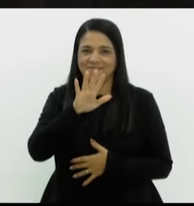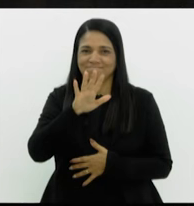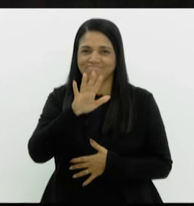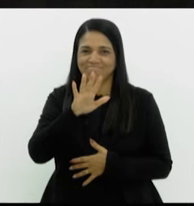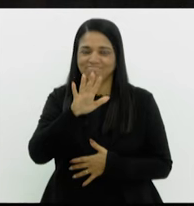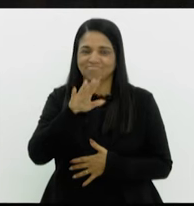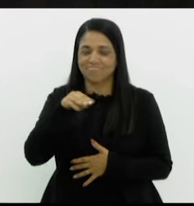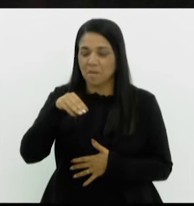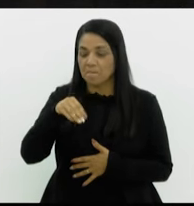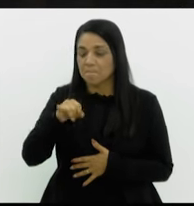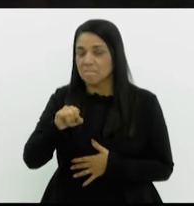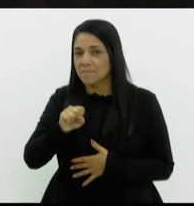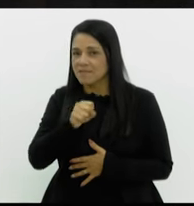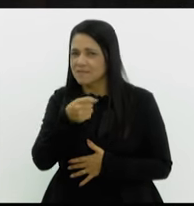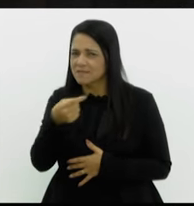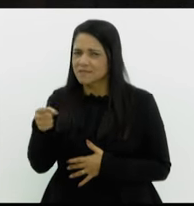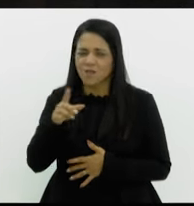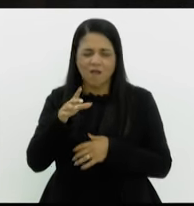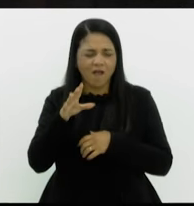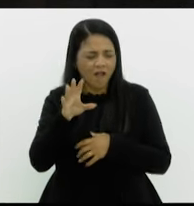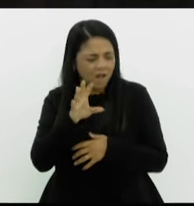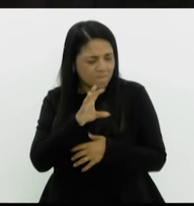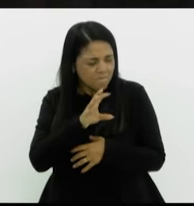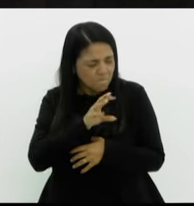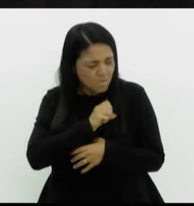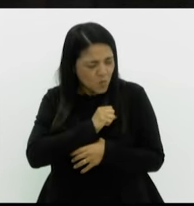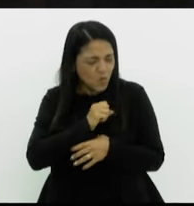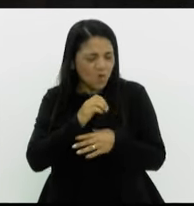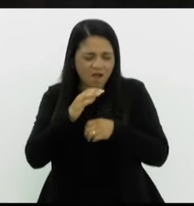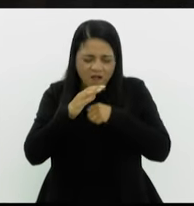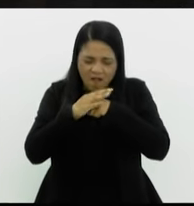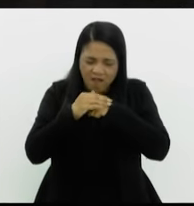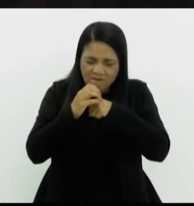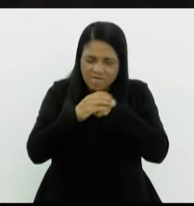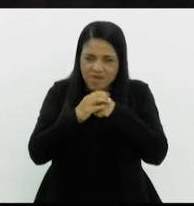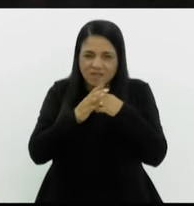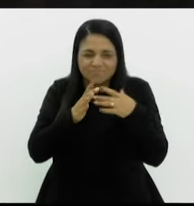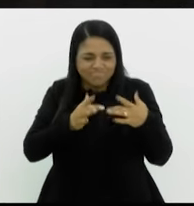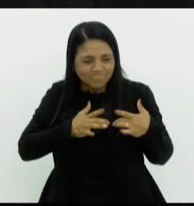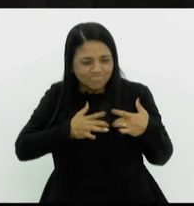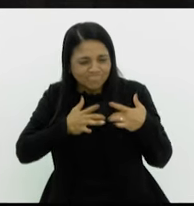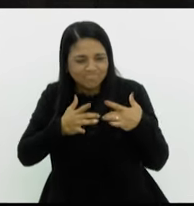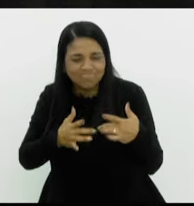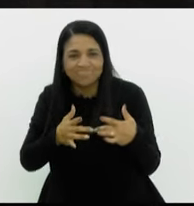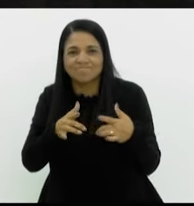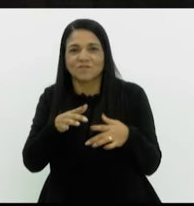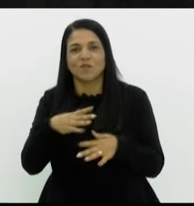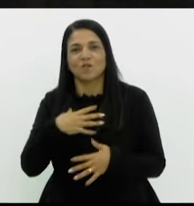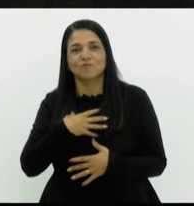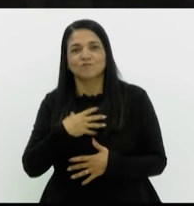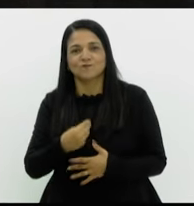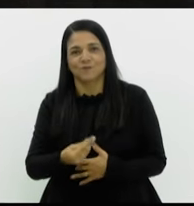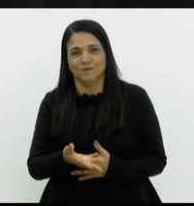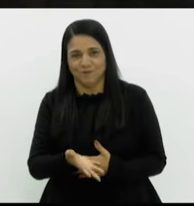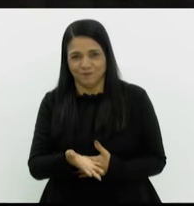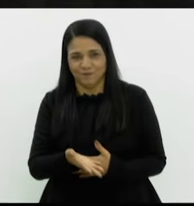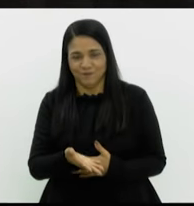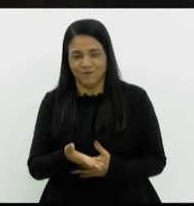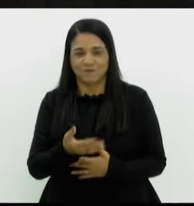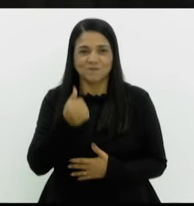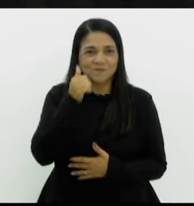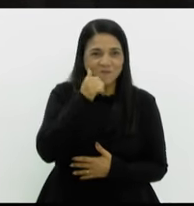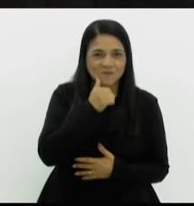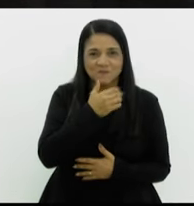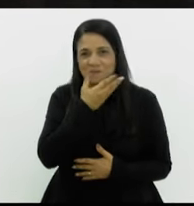missão de amor, de afeto e dedicação que elas têm em relação aos seus respectivos filhos e filhas.